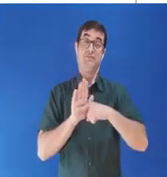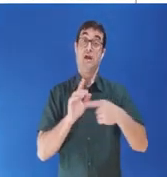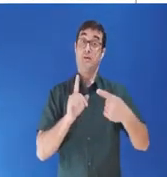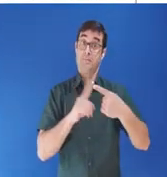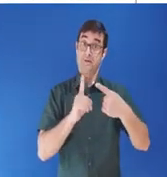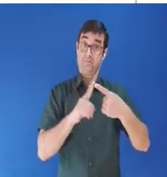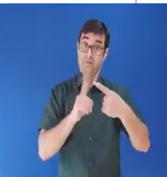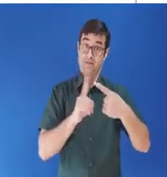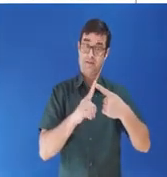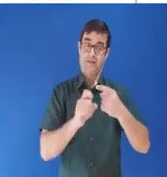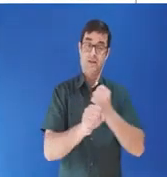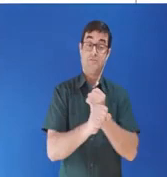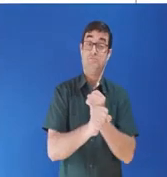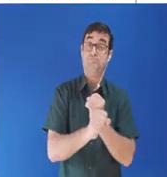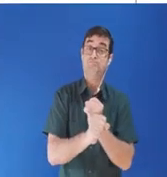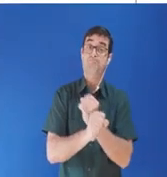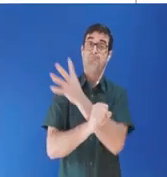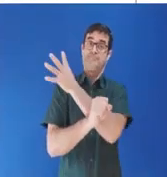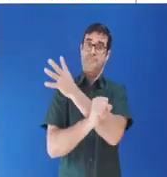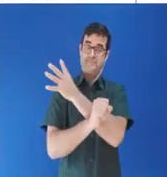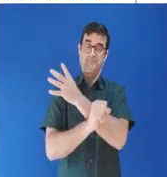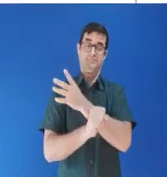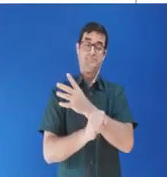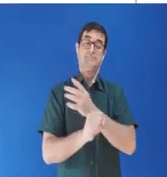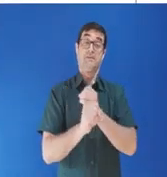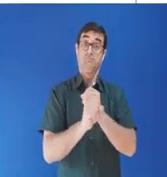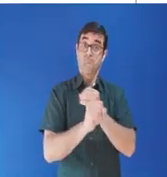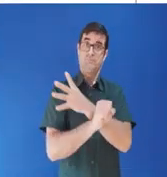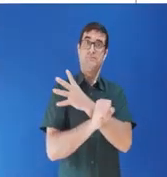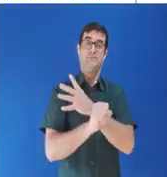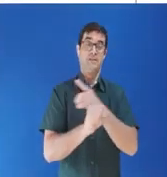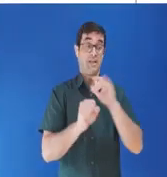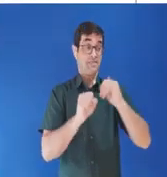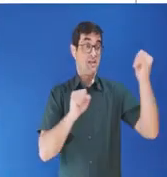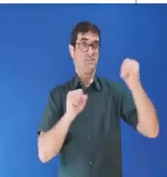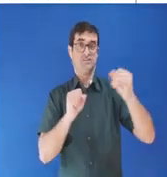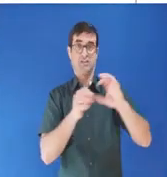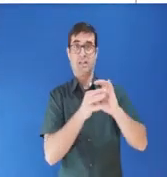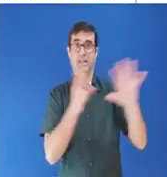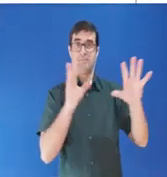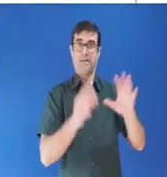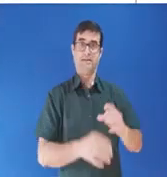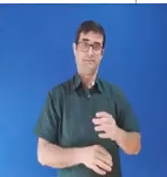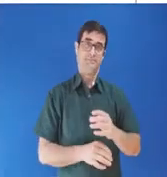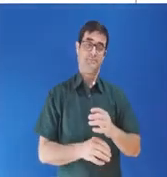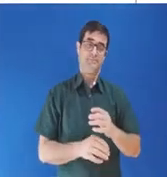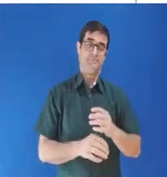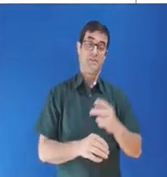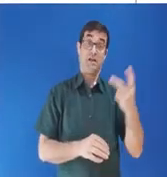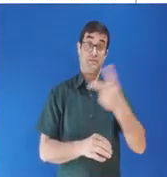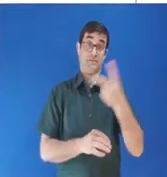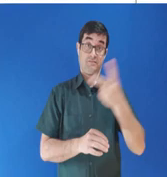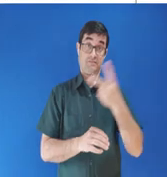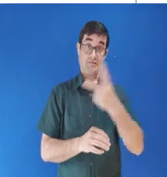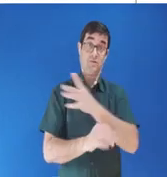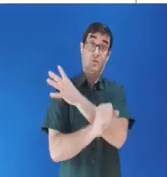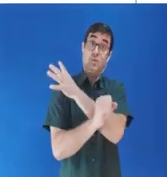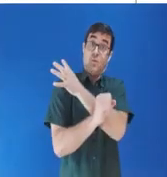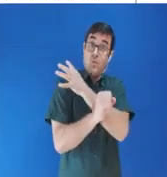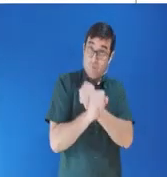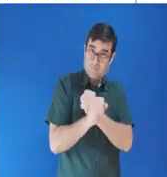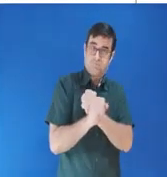processo exotérmico, porque tem grande afinidade, então ele libera energia. A segunda é endotérmica, porque ele já tem